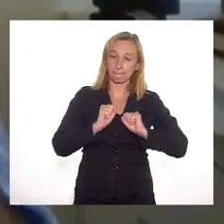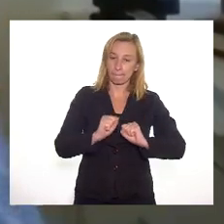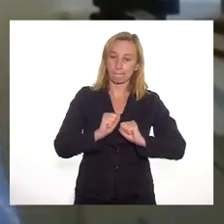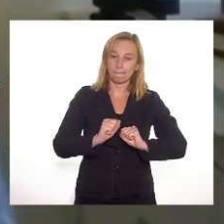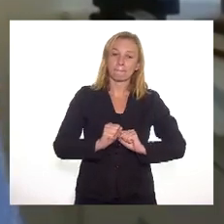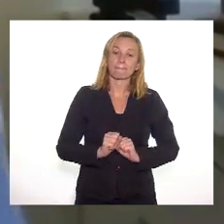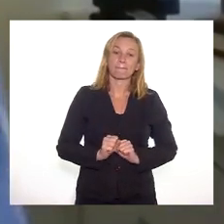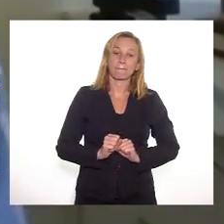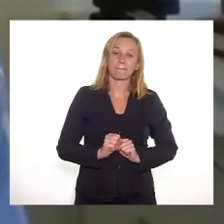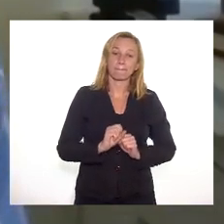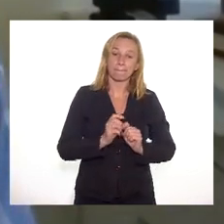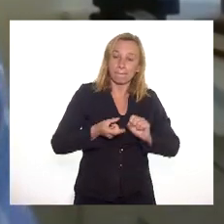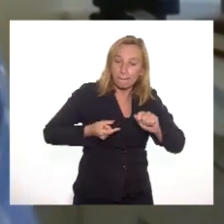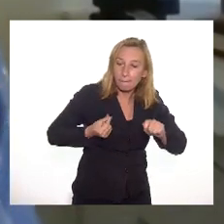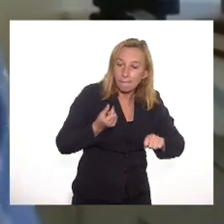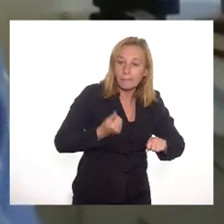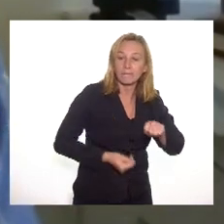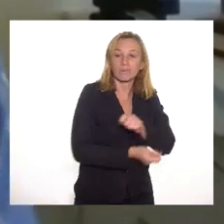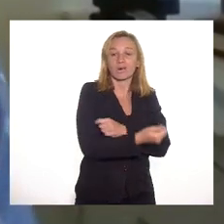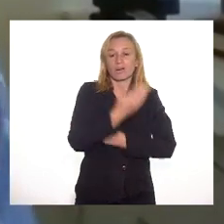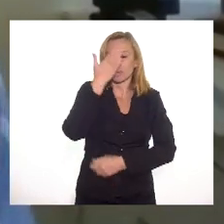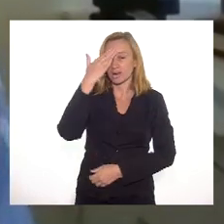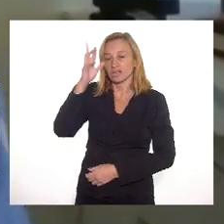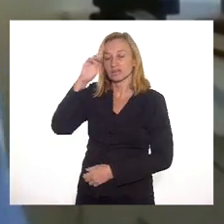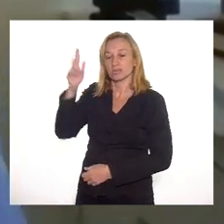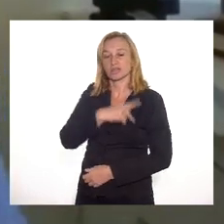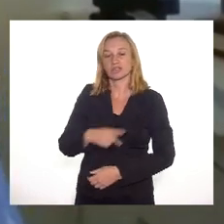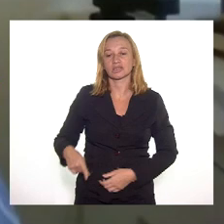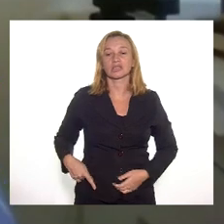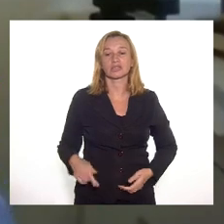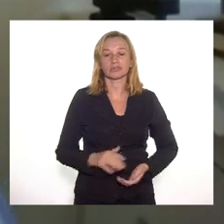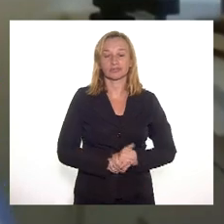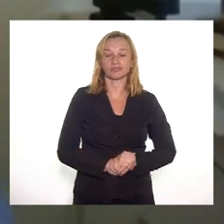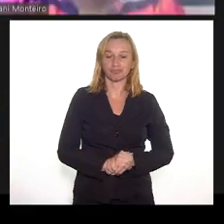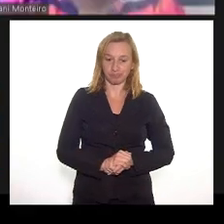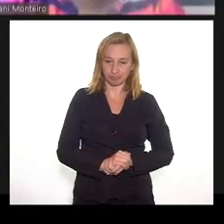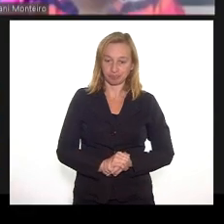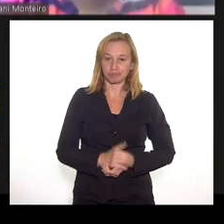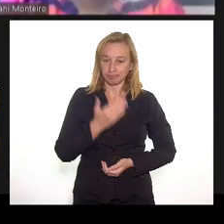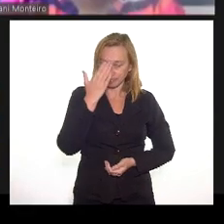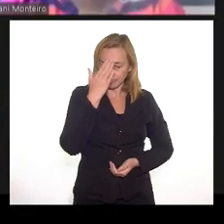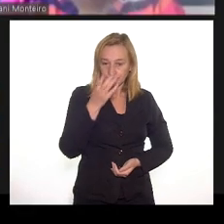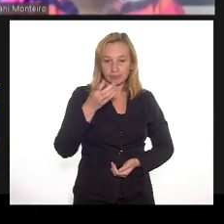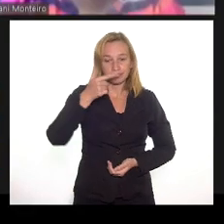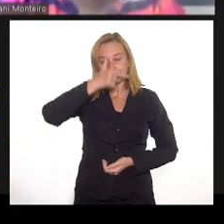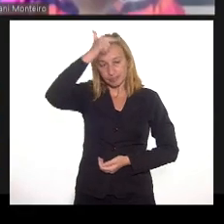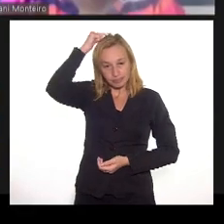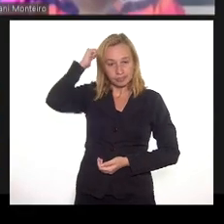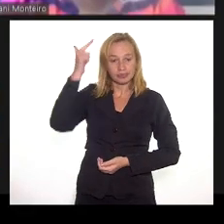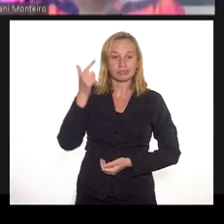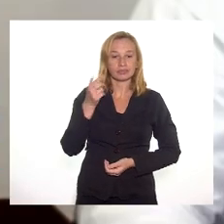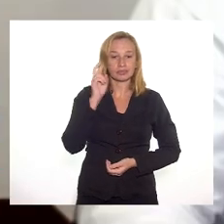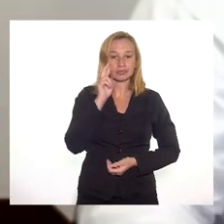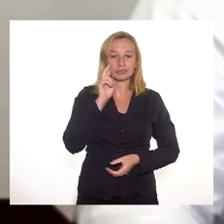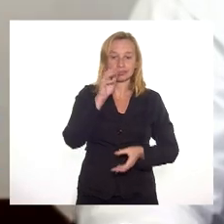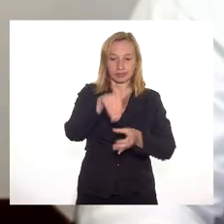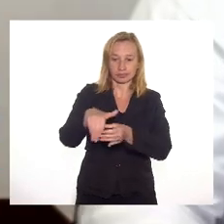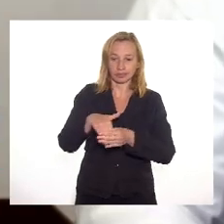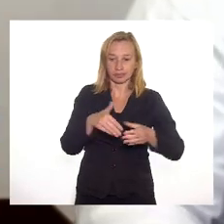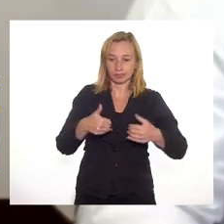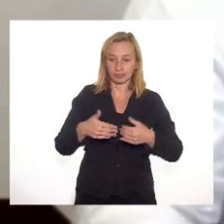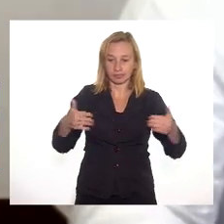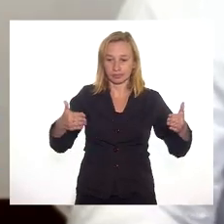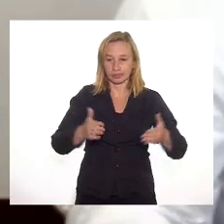ser investido. Muito obrigado, senhor presidente. Acho que cumpri meu tempo. Obrigado, Luiz. Lembrando que a votação está